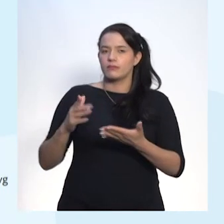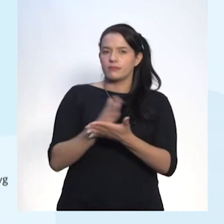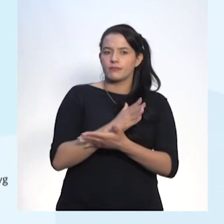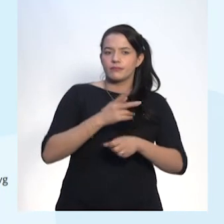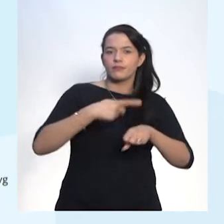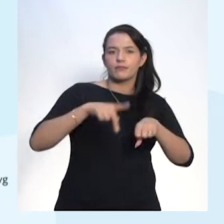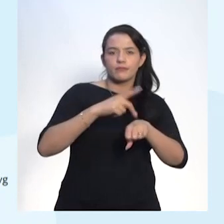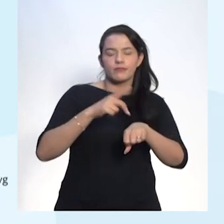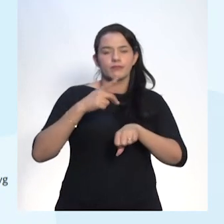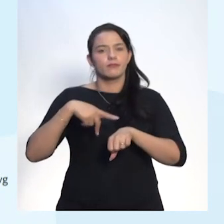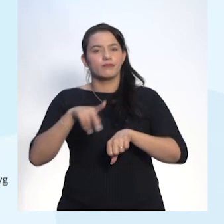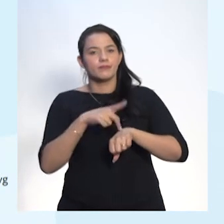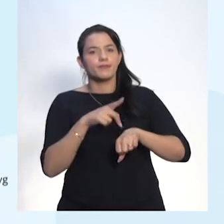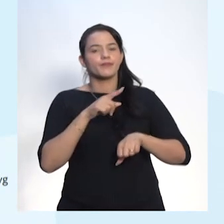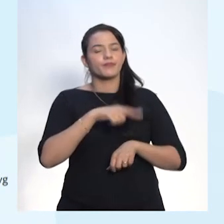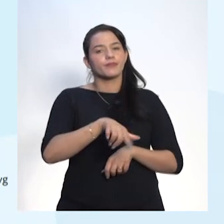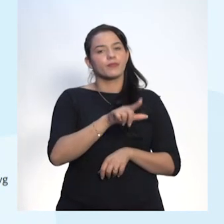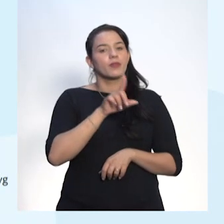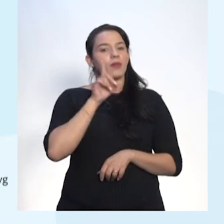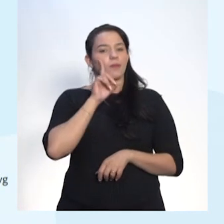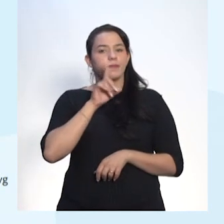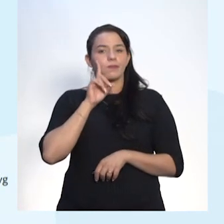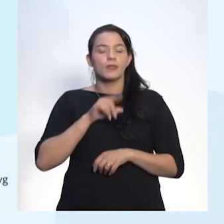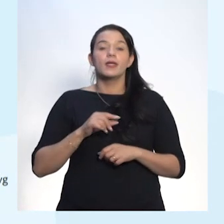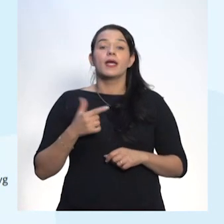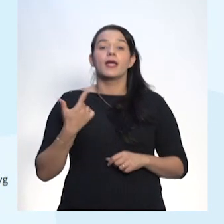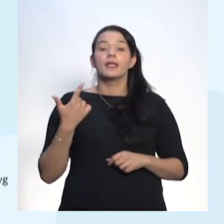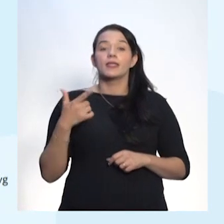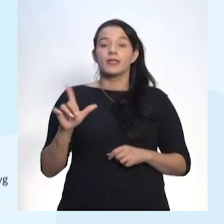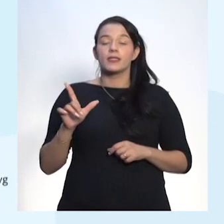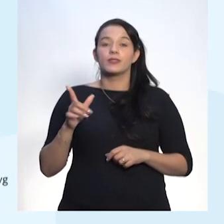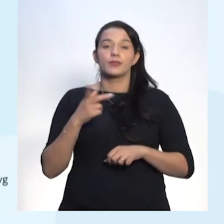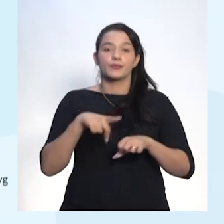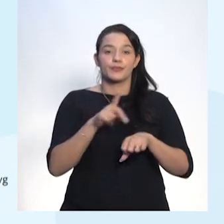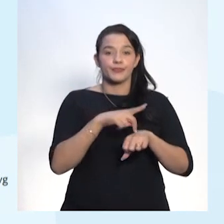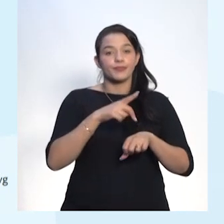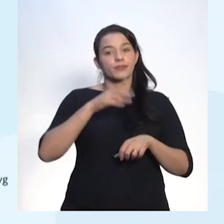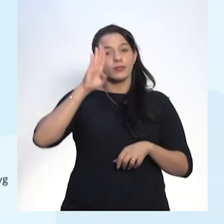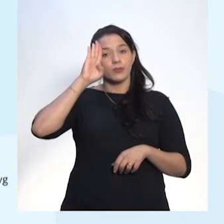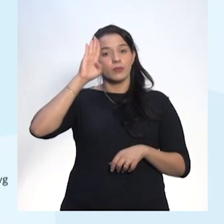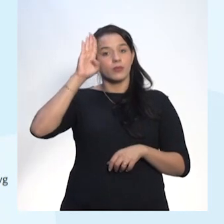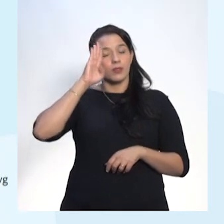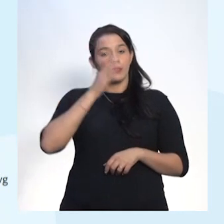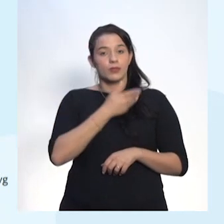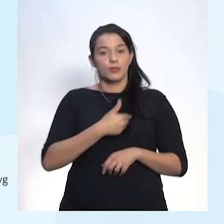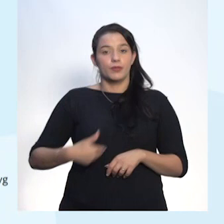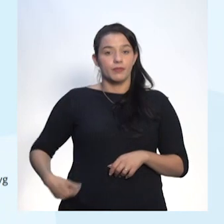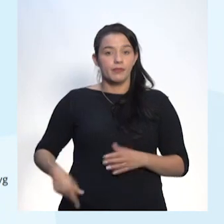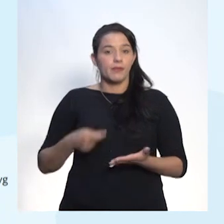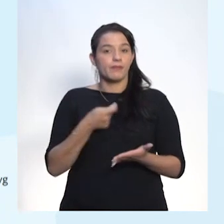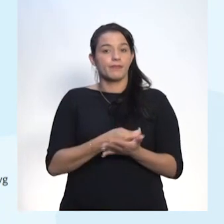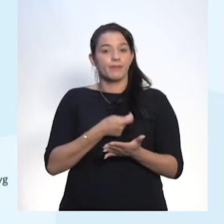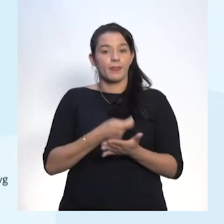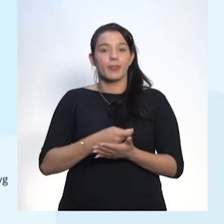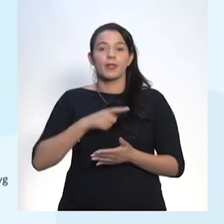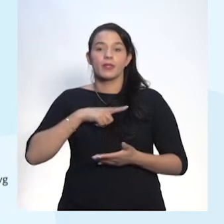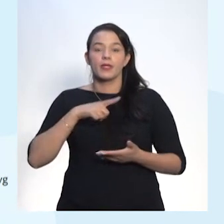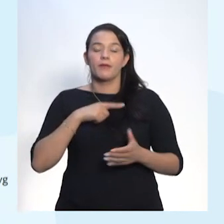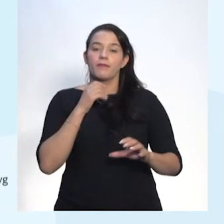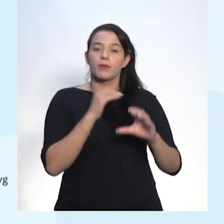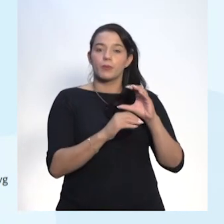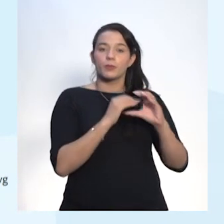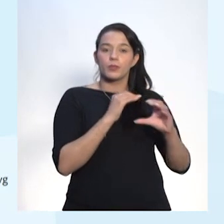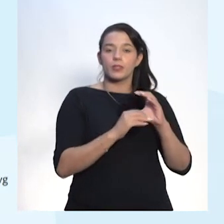diversos países americanos. E os governos militares possuíam uma rede de